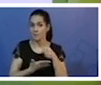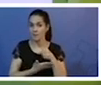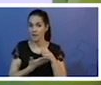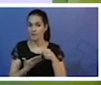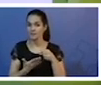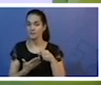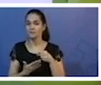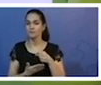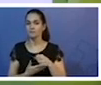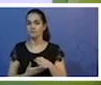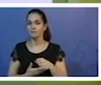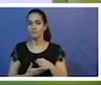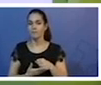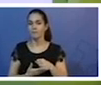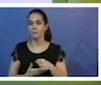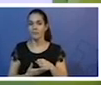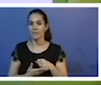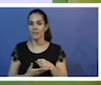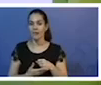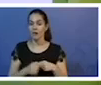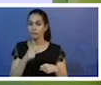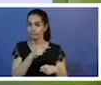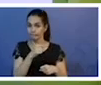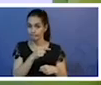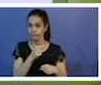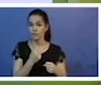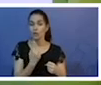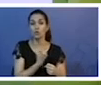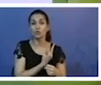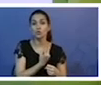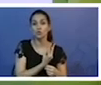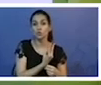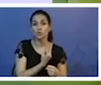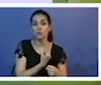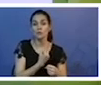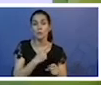magnésio. Aqui nós temos duas hidroxilas, né? Porque esse